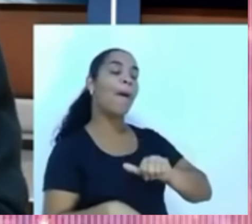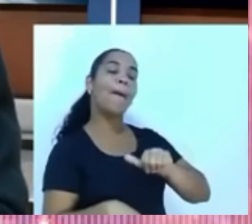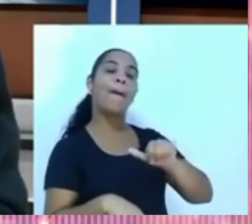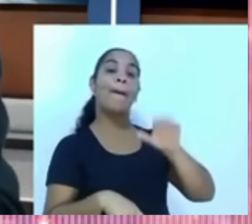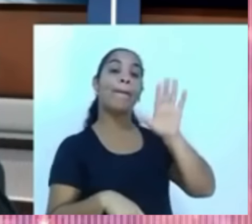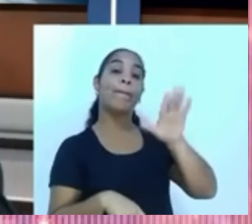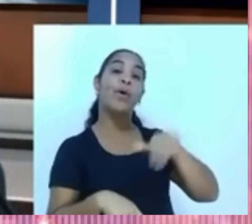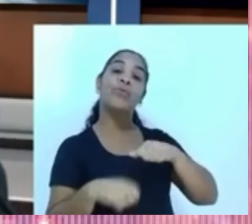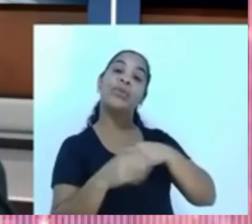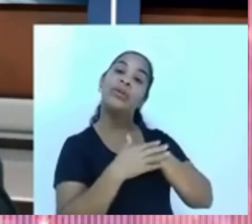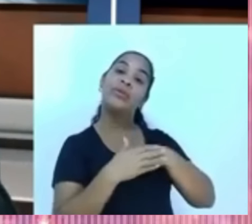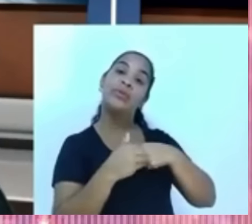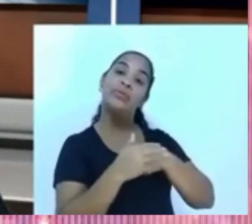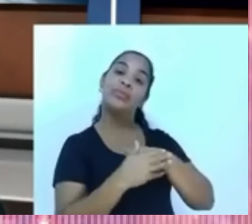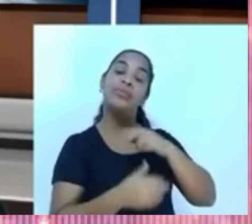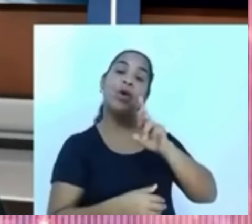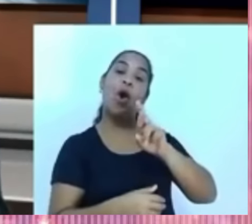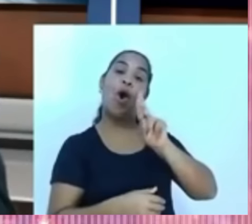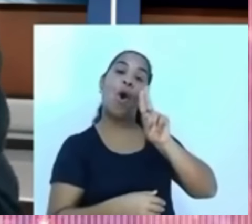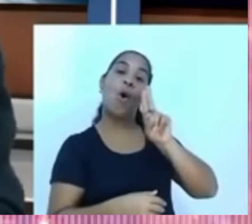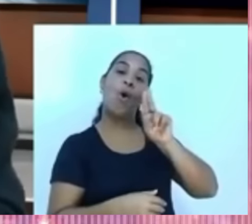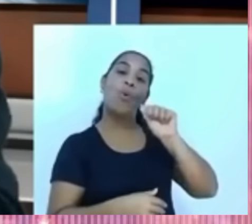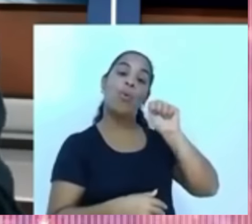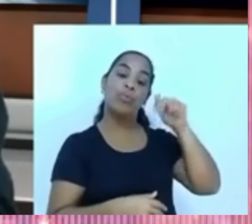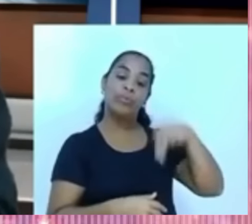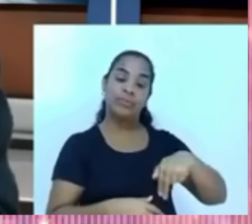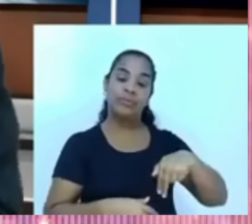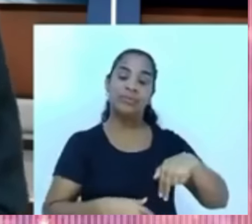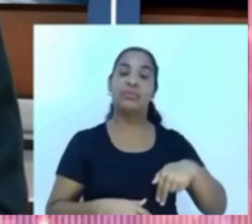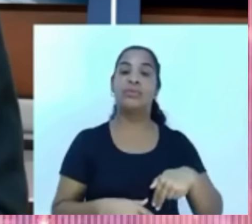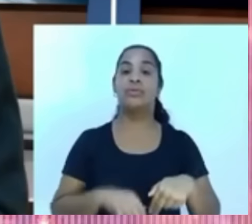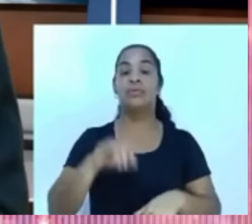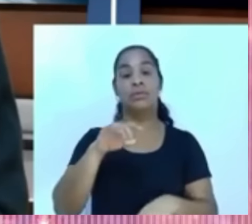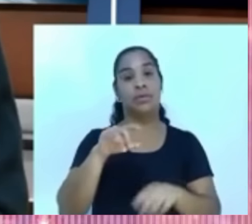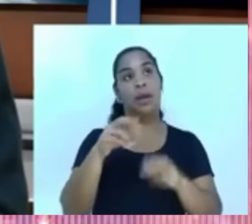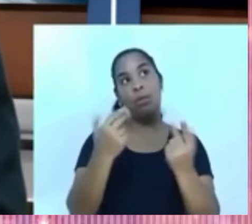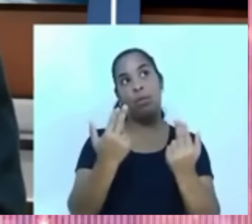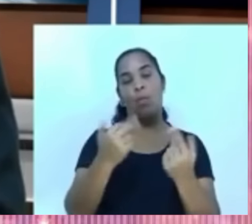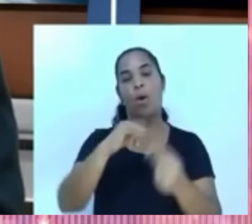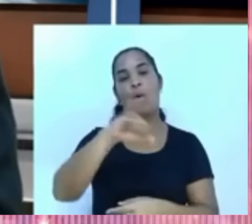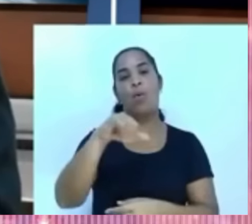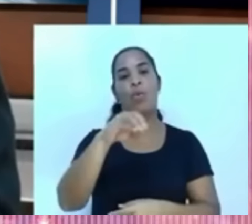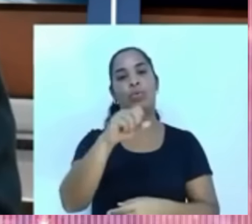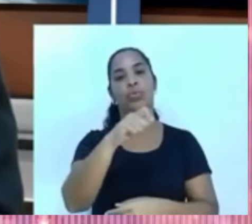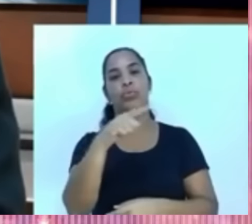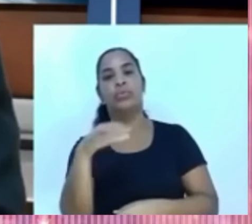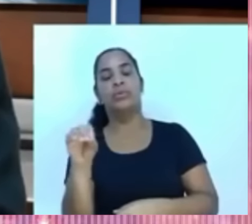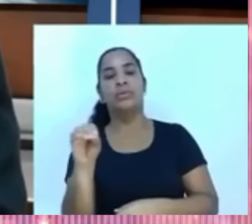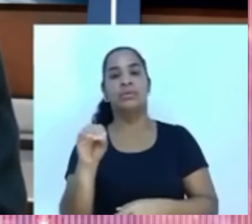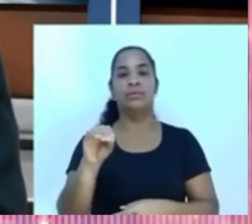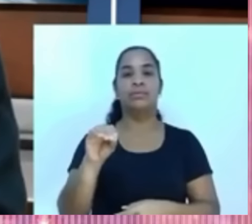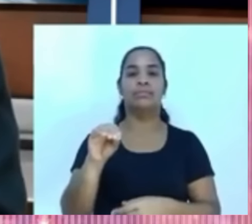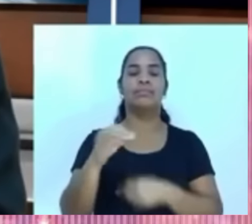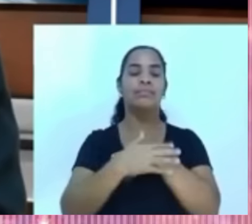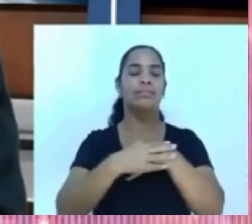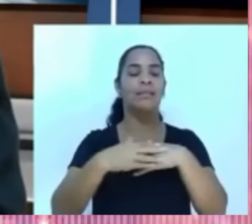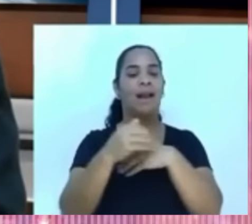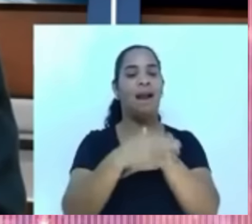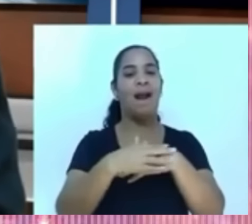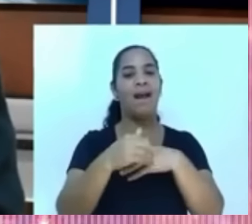que é o João esse indivíduo tão carinhosamente que faz evocar a